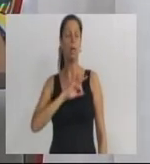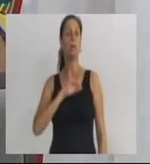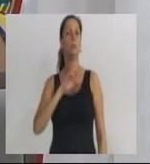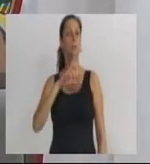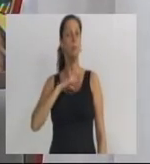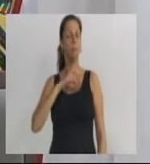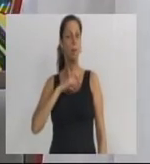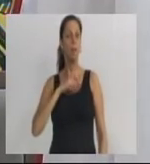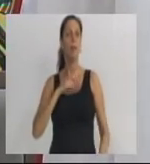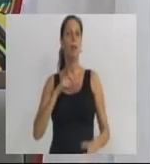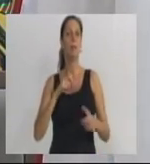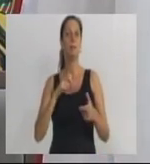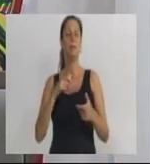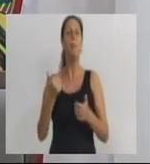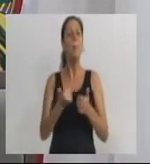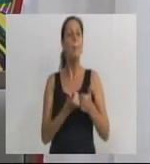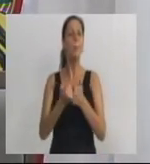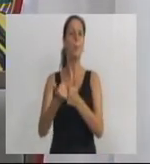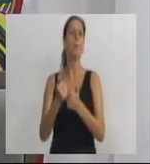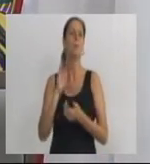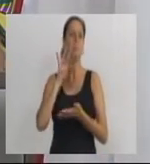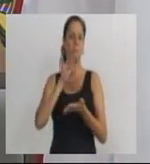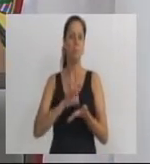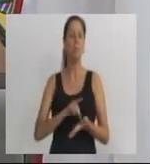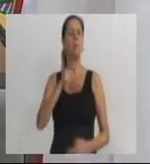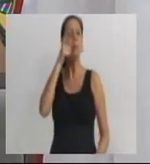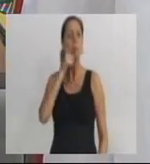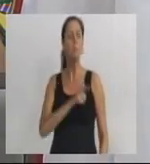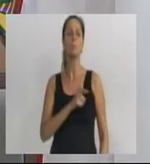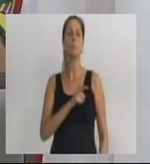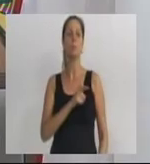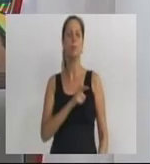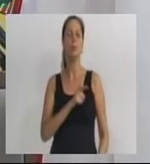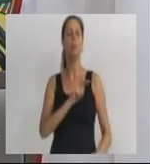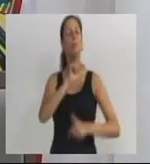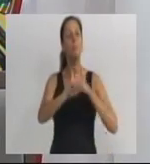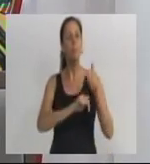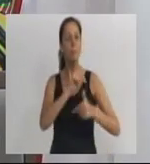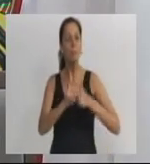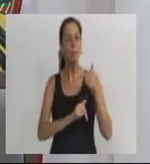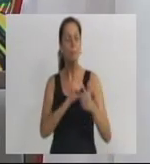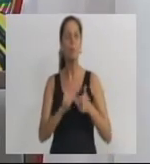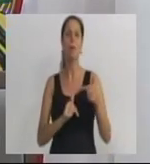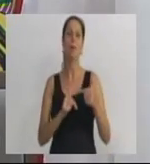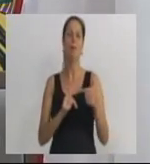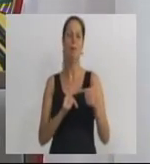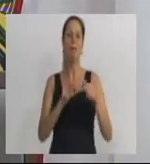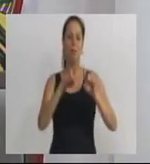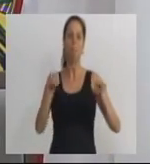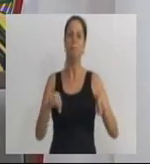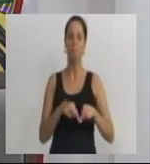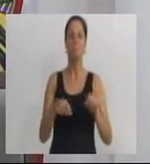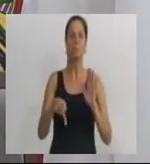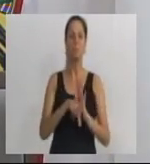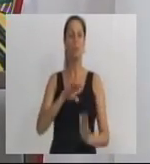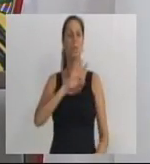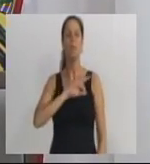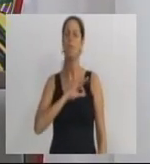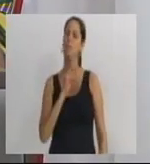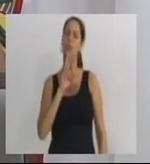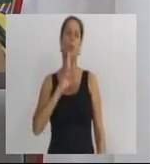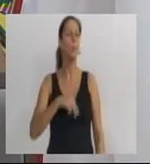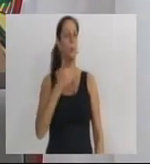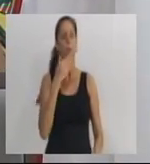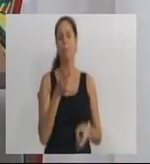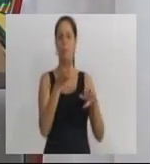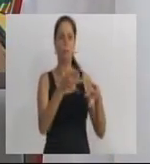desejada para realmente comandar o batalhão da Polícia Militar, não estaria se exonerando.